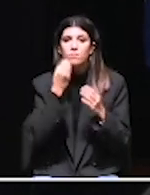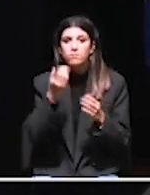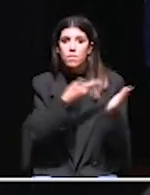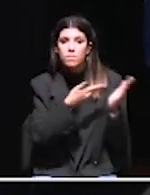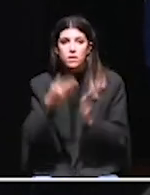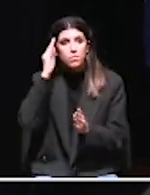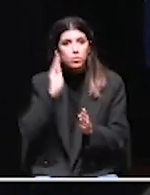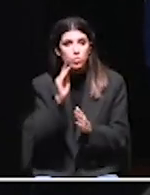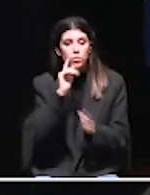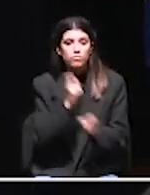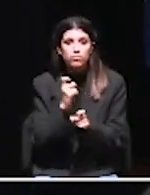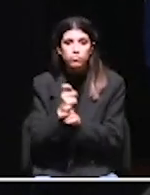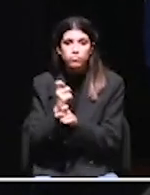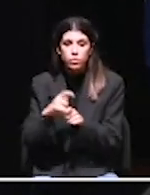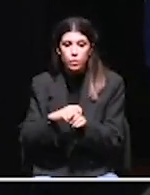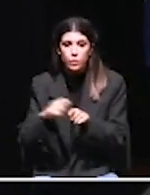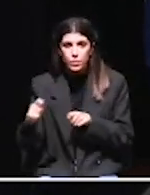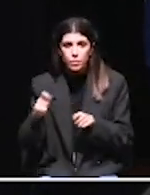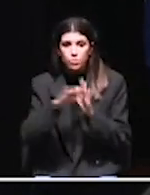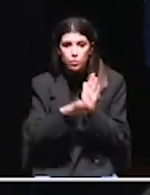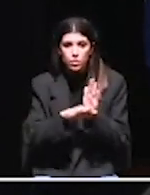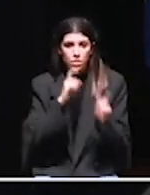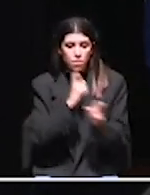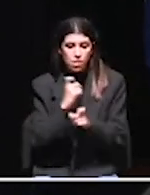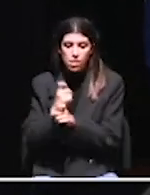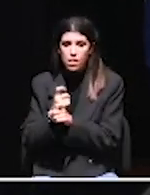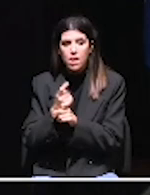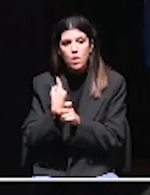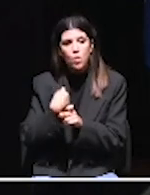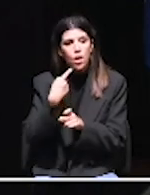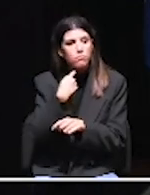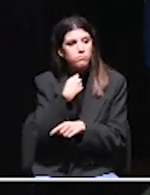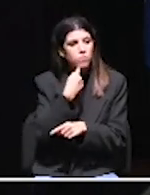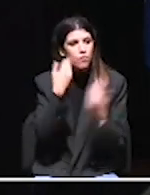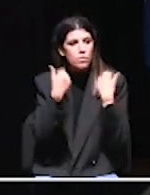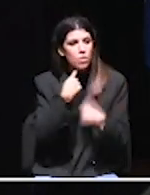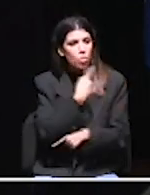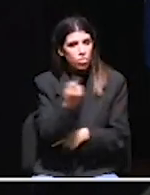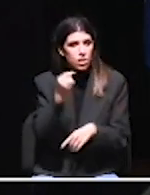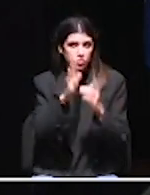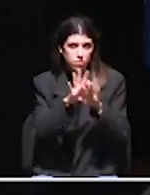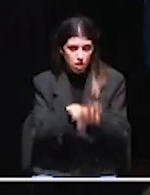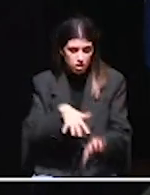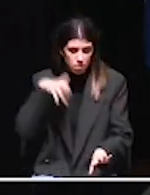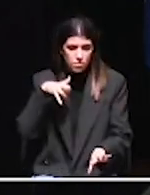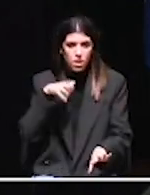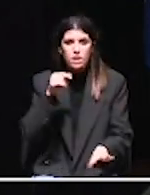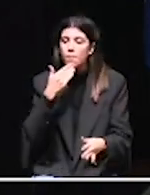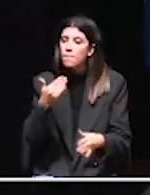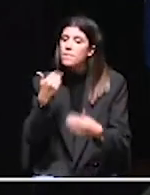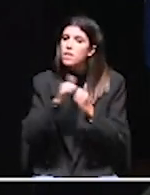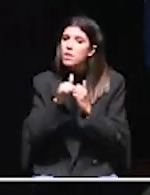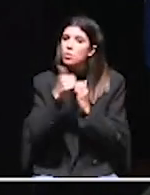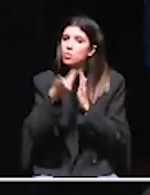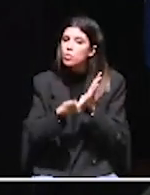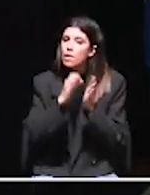recomendação pela monitorização periódica detalhada deste programa, com conhecimento a esta Assembleia Municipal, incluindo a solicitação dos documentos que aprofundam